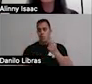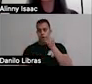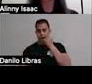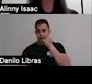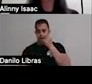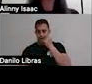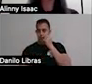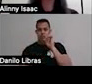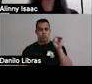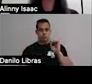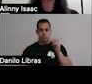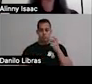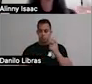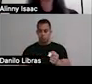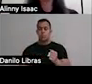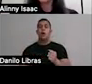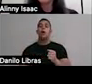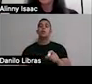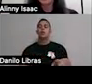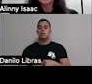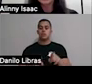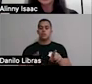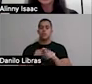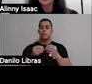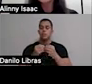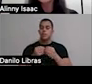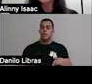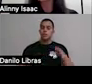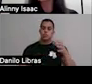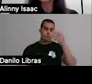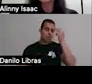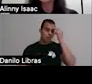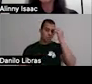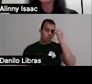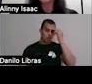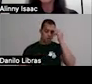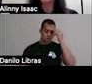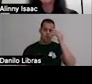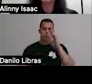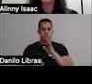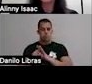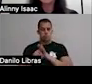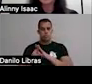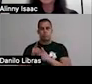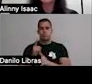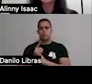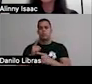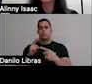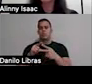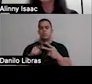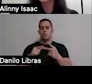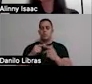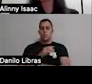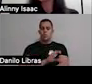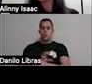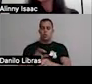com veículo, e havia também prejuízos na memória desses animais observados em dois testes comportamentais, que é o teste de reconhecimento de